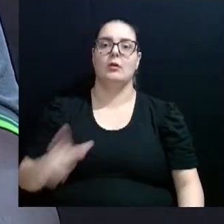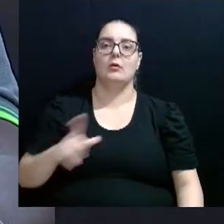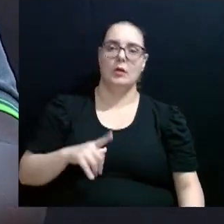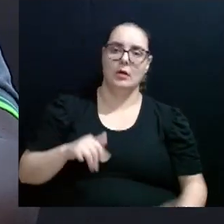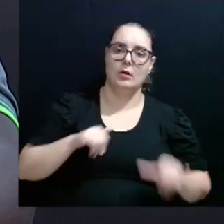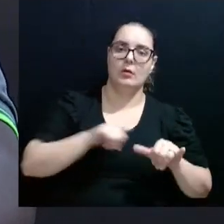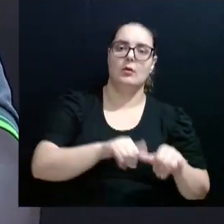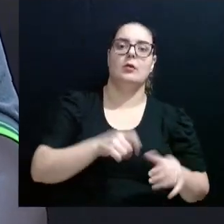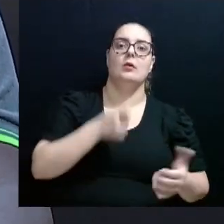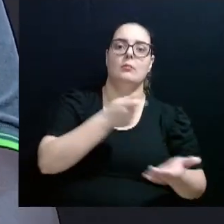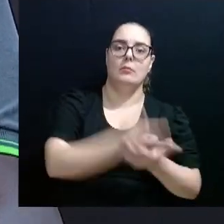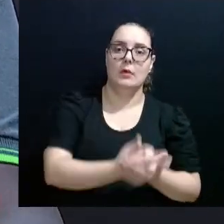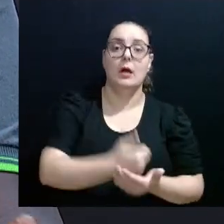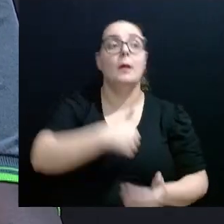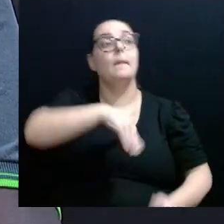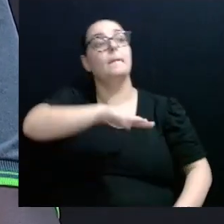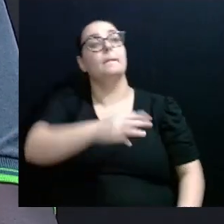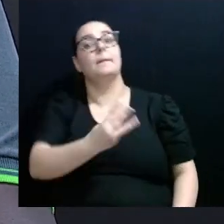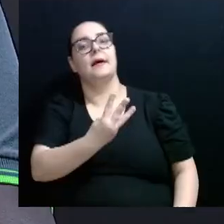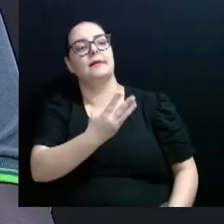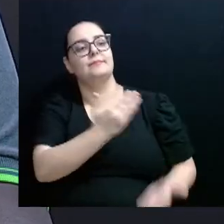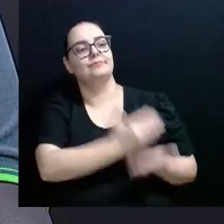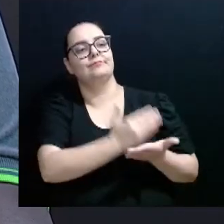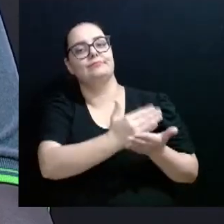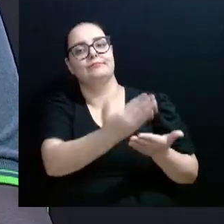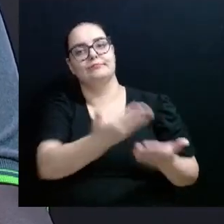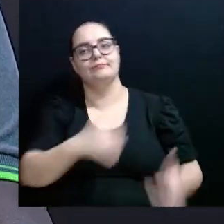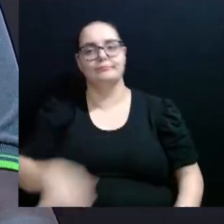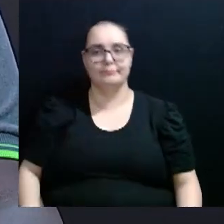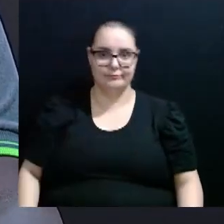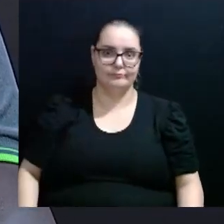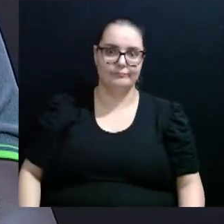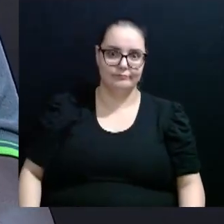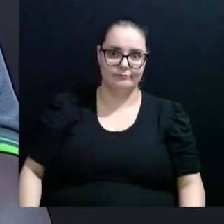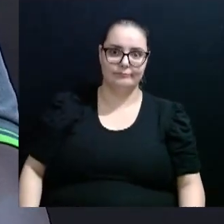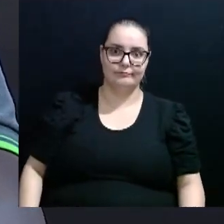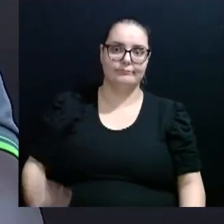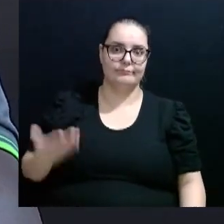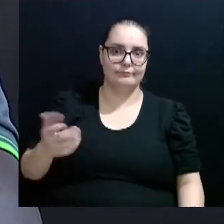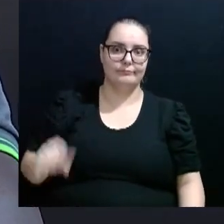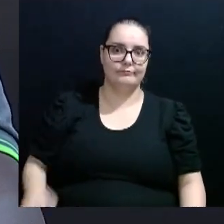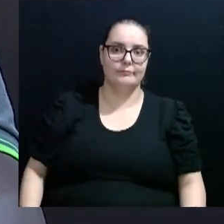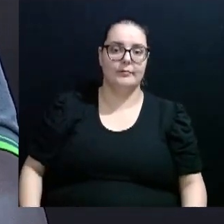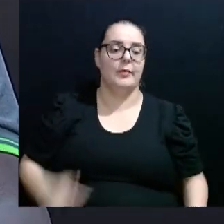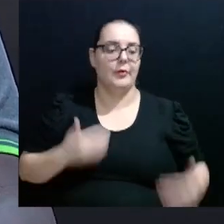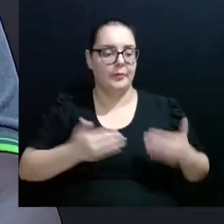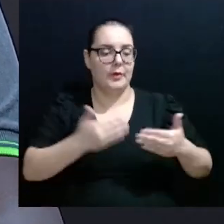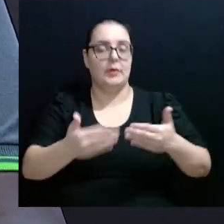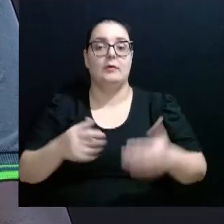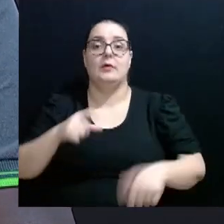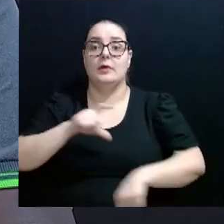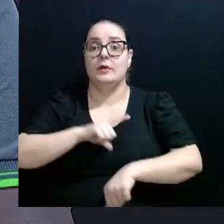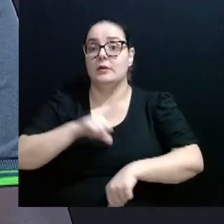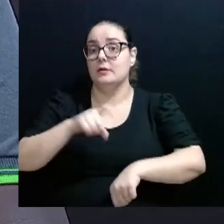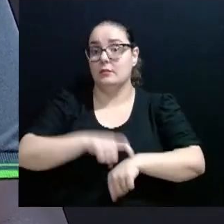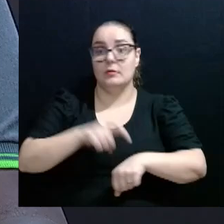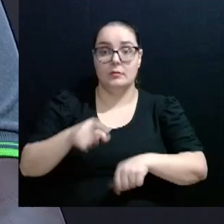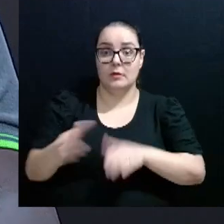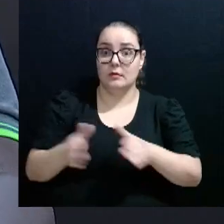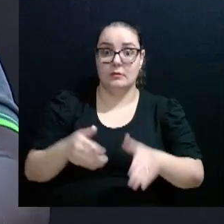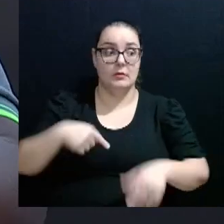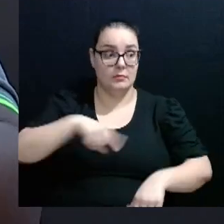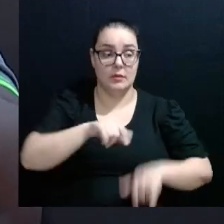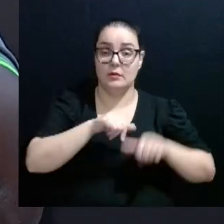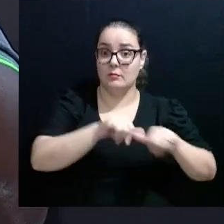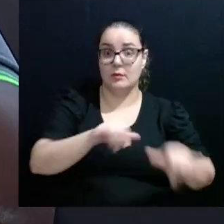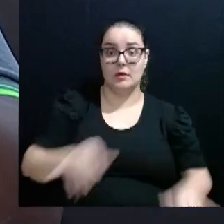comprar, mais a parcela da outra que ela parcelou. E sucessivamente. Vai ter um momento que ela vai precisar ir ao mercado,